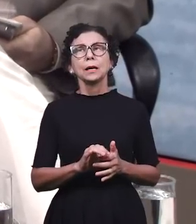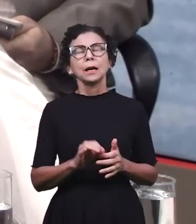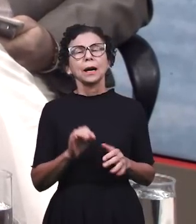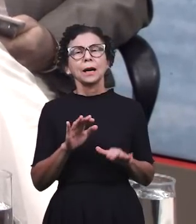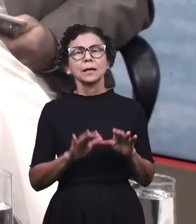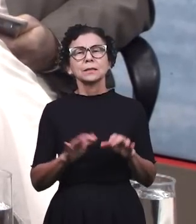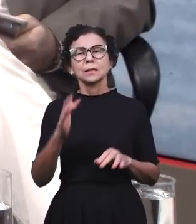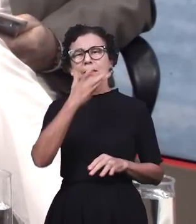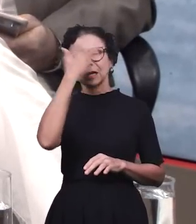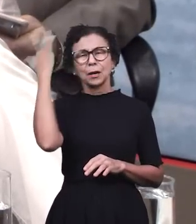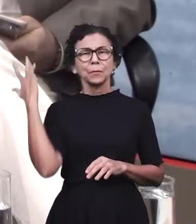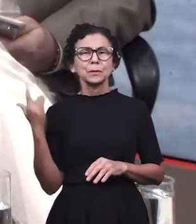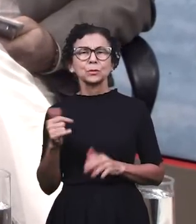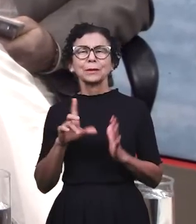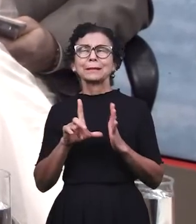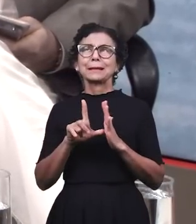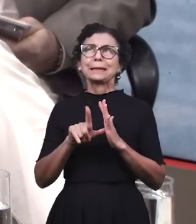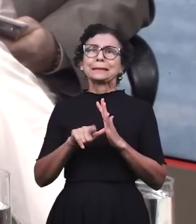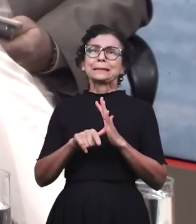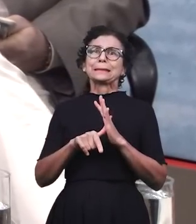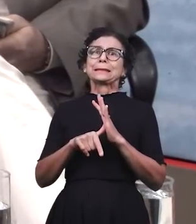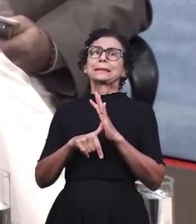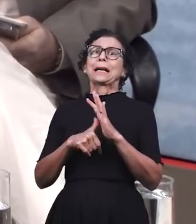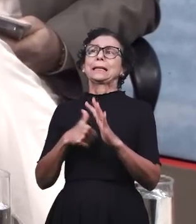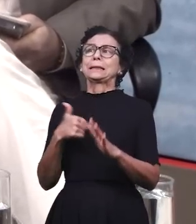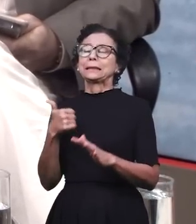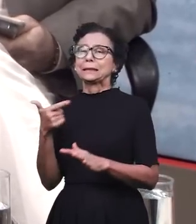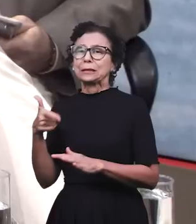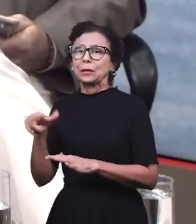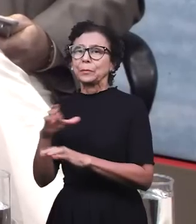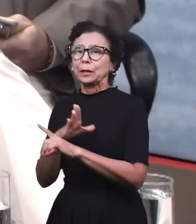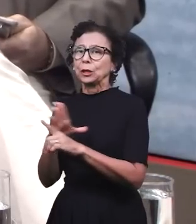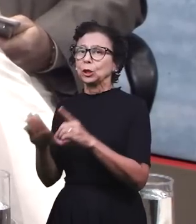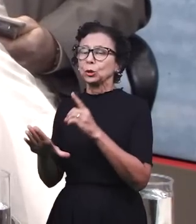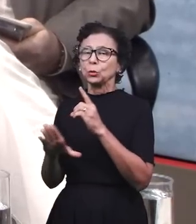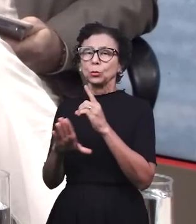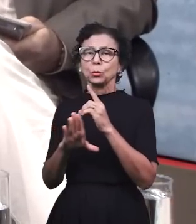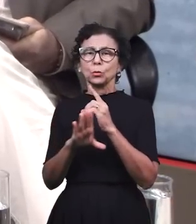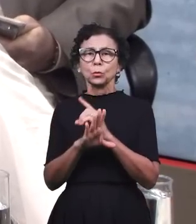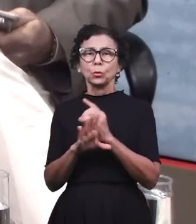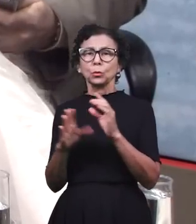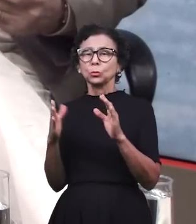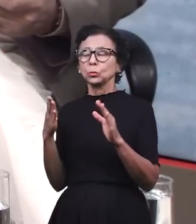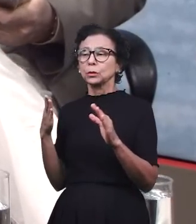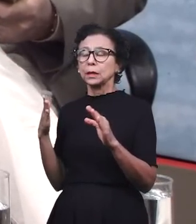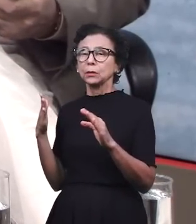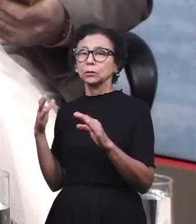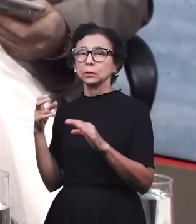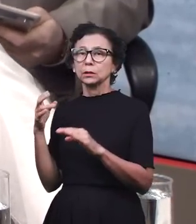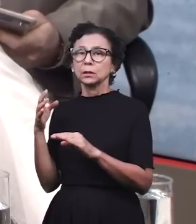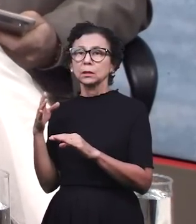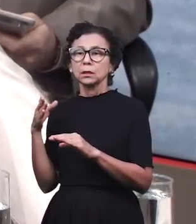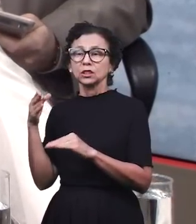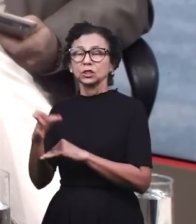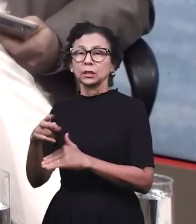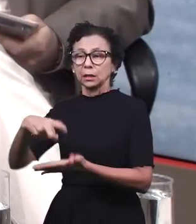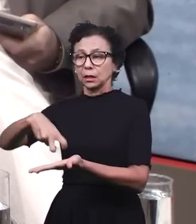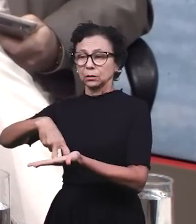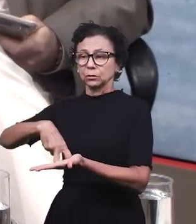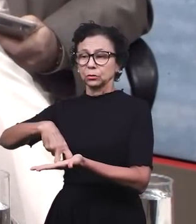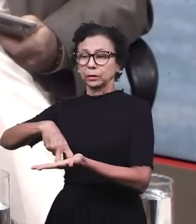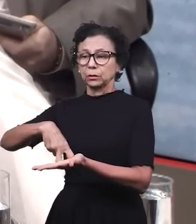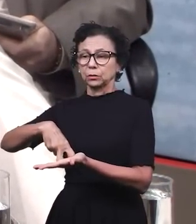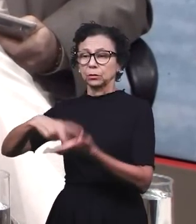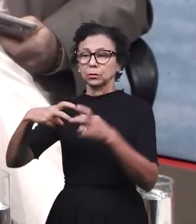da hora do clamor, correndo, trabalho, trânsito, estaciona o carro, sobe, desce do ônibus, aquela coisa toda, ajoelhou, clamou pelo sangue